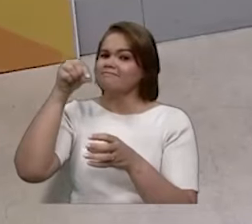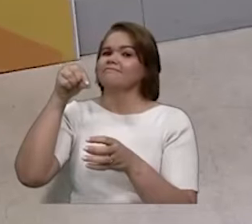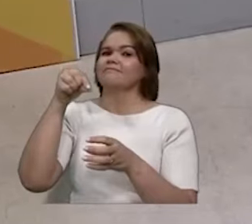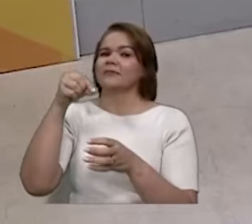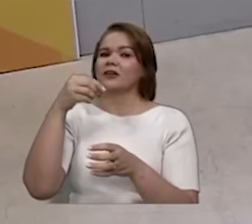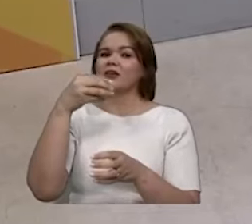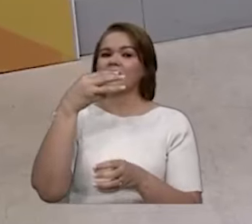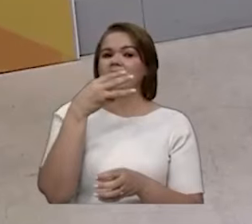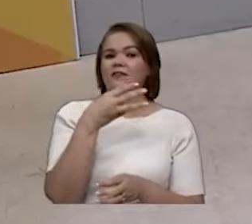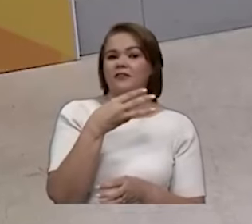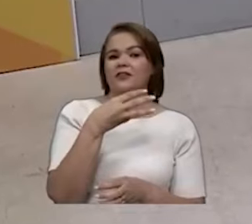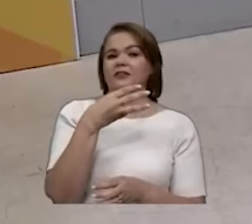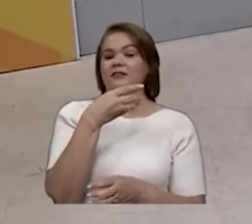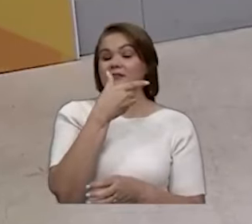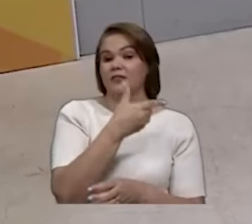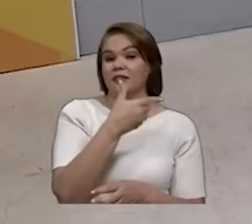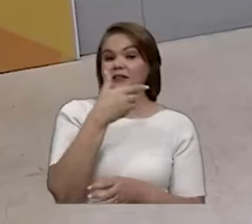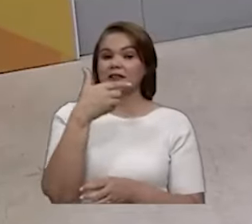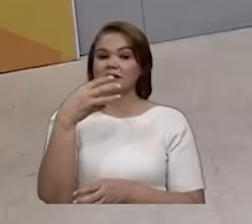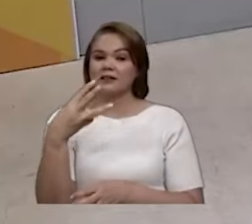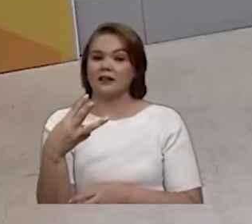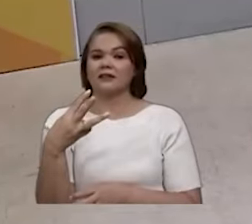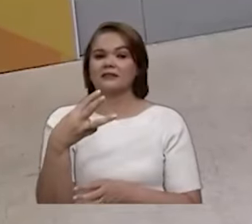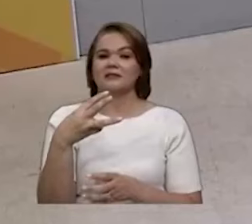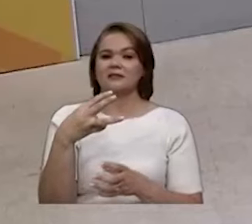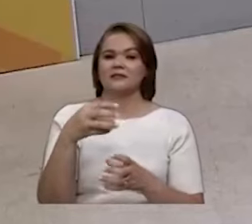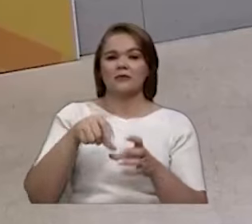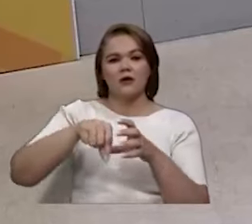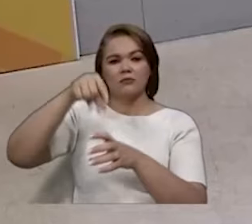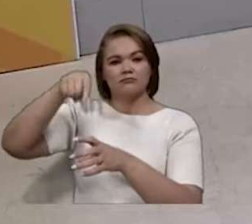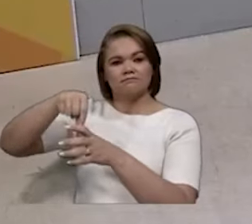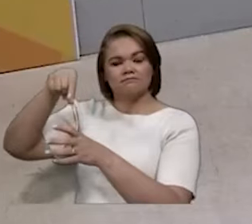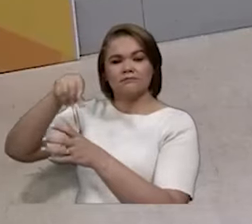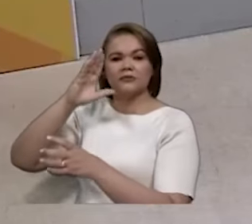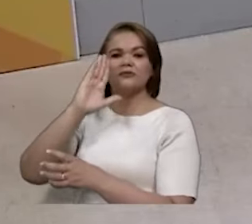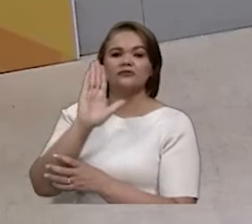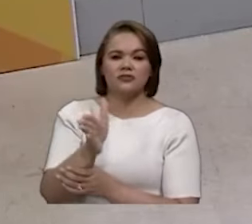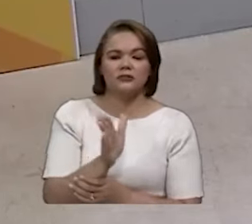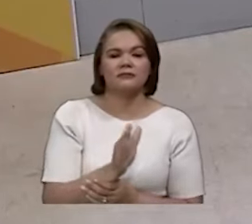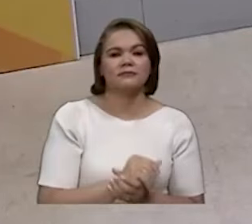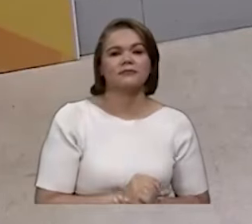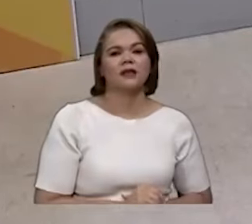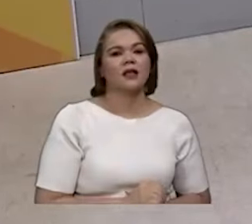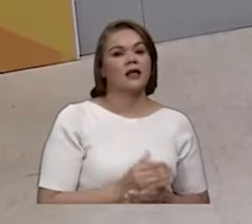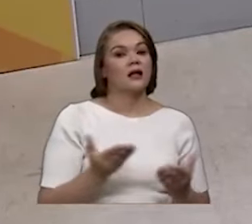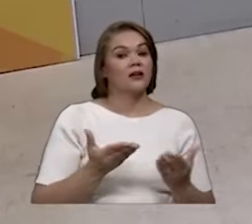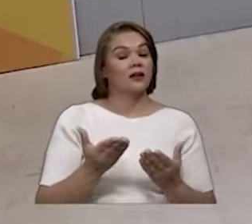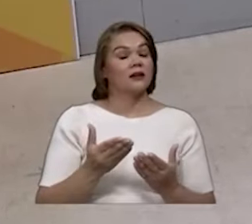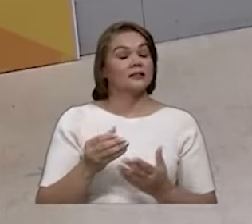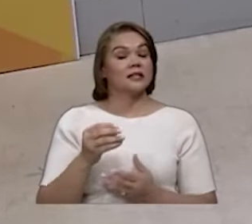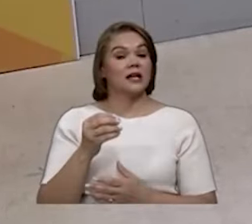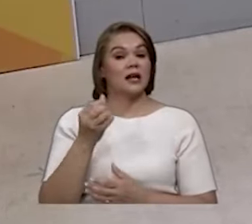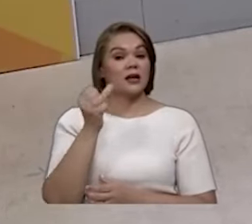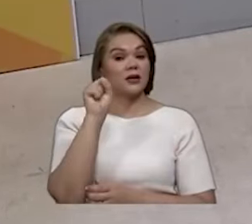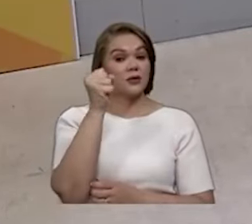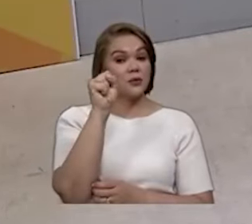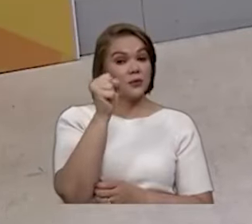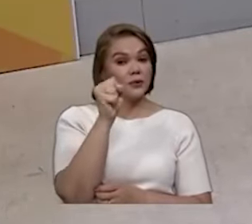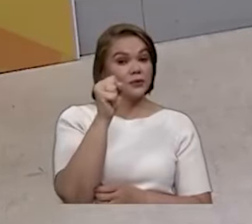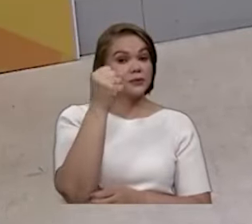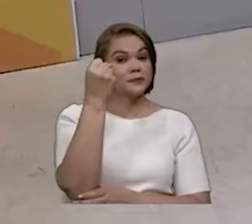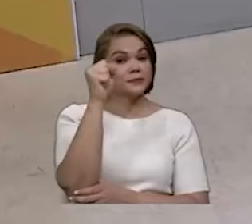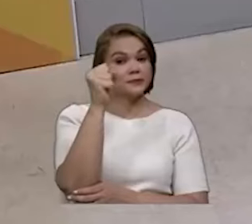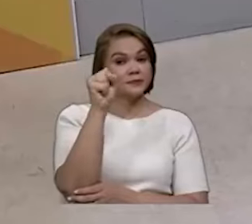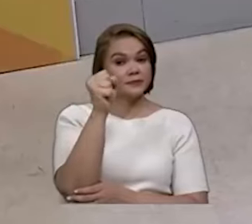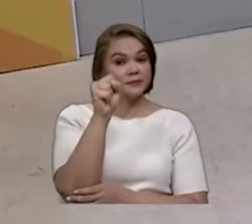bolas sorteadas. Olha aí, minha gente. Será que a bolinha de número 8,